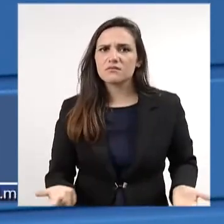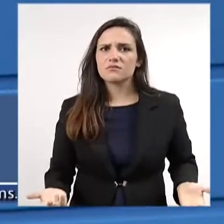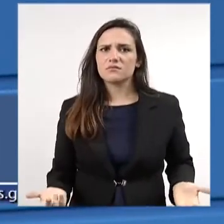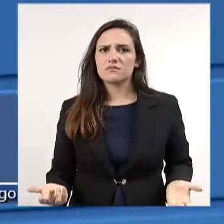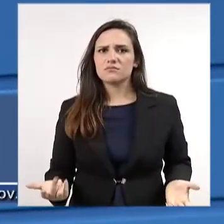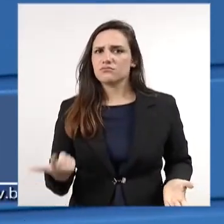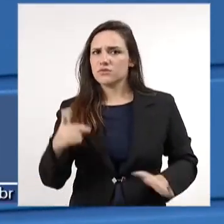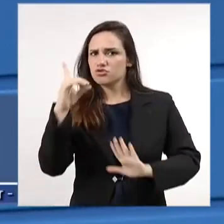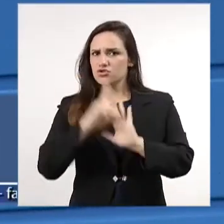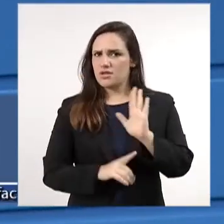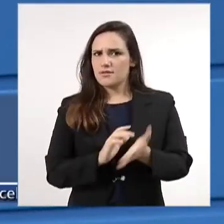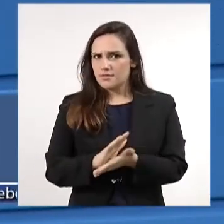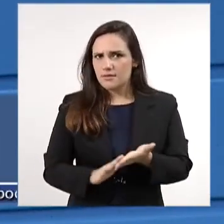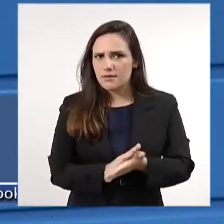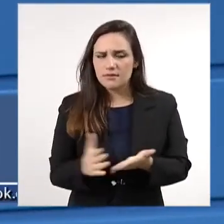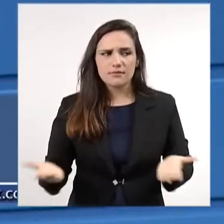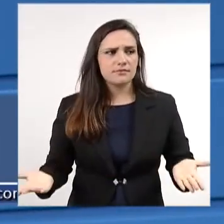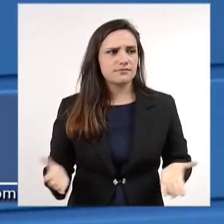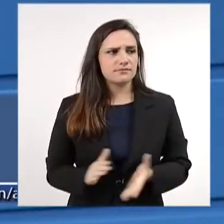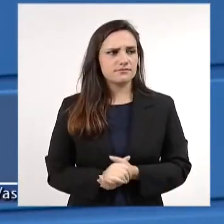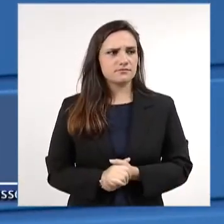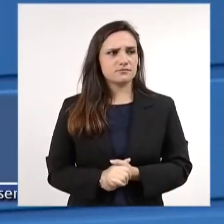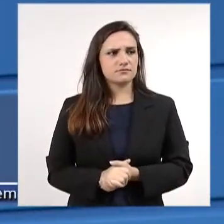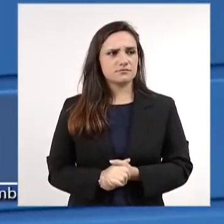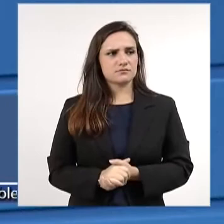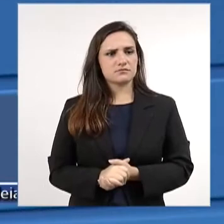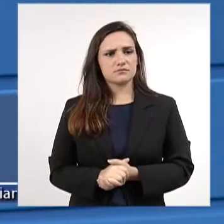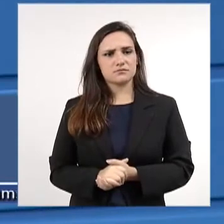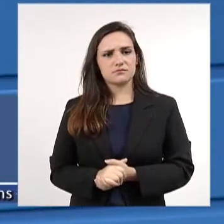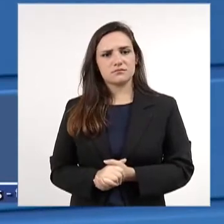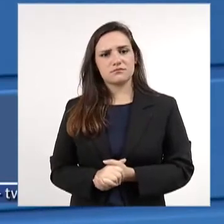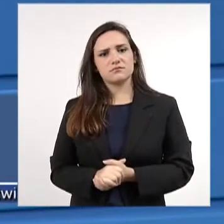ter direito a nada, a não ser sobreviver e